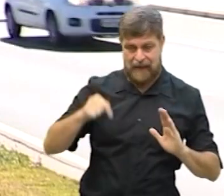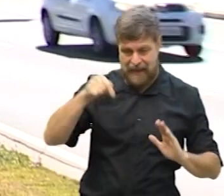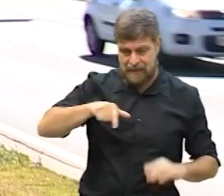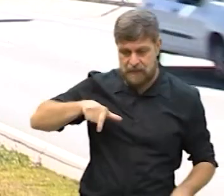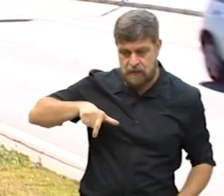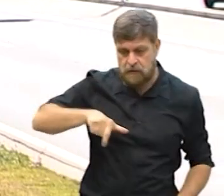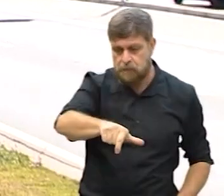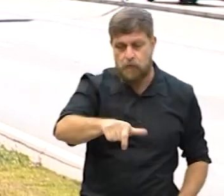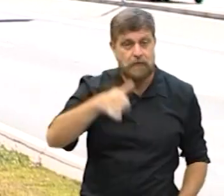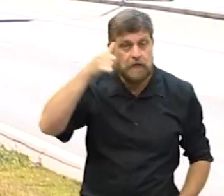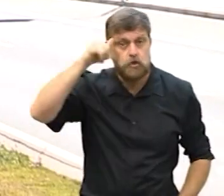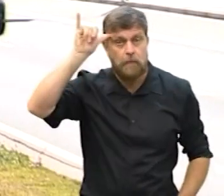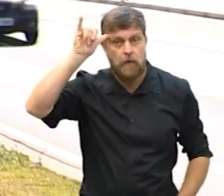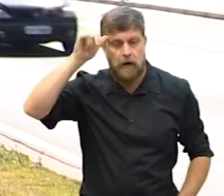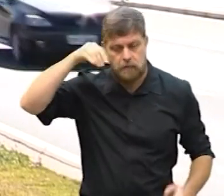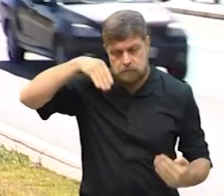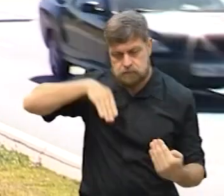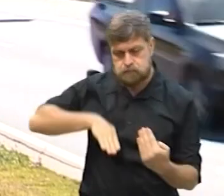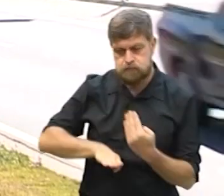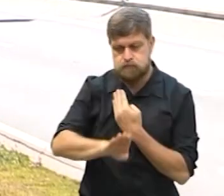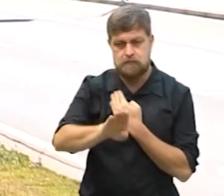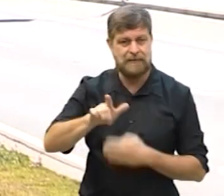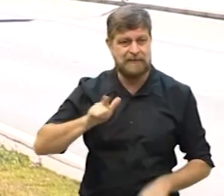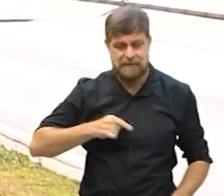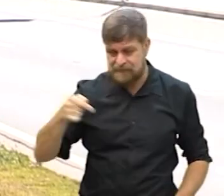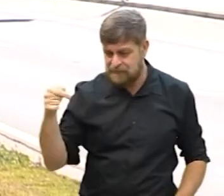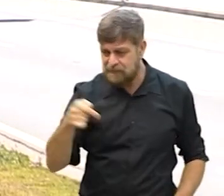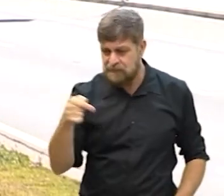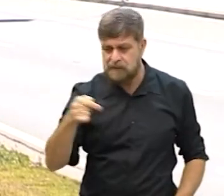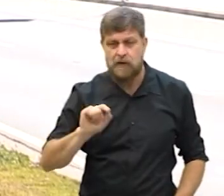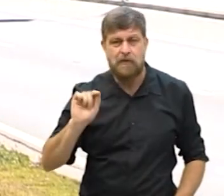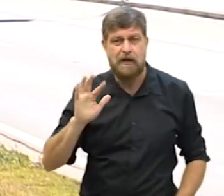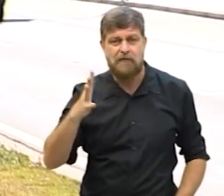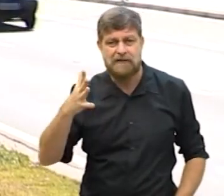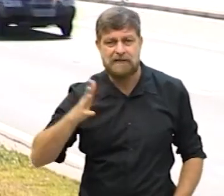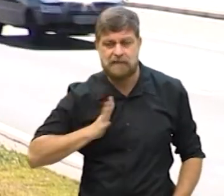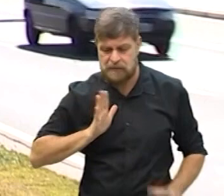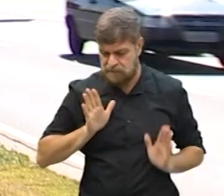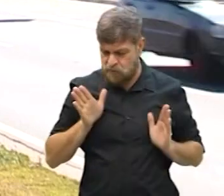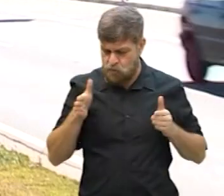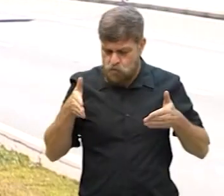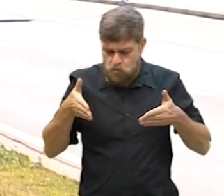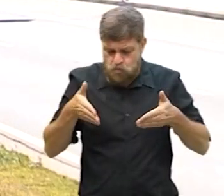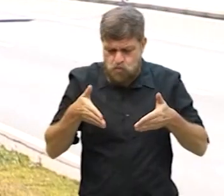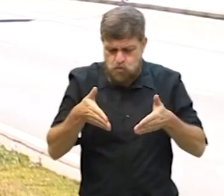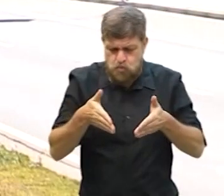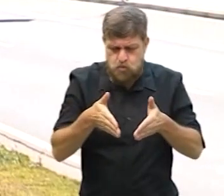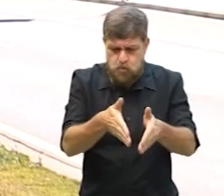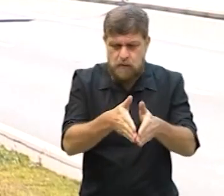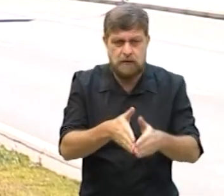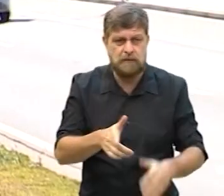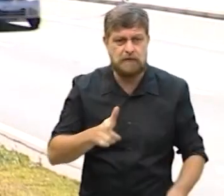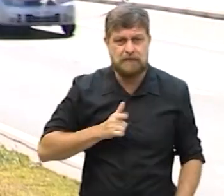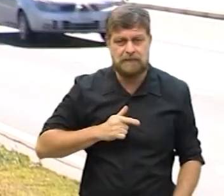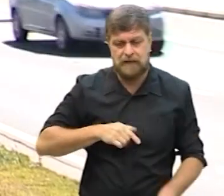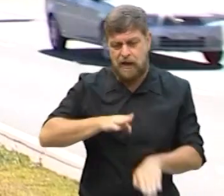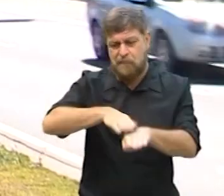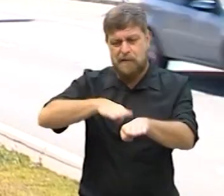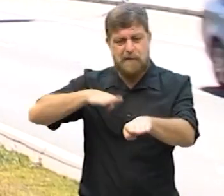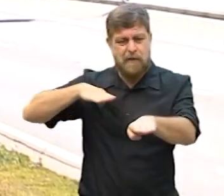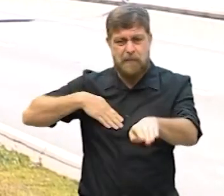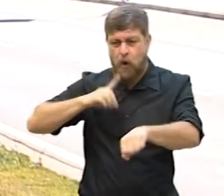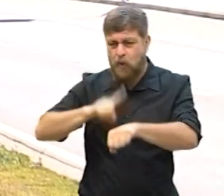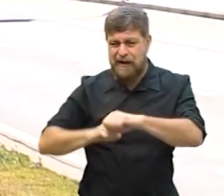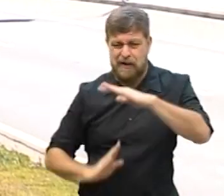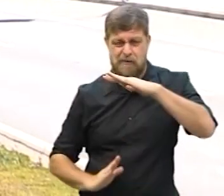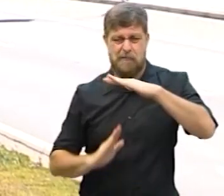como esse trecho aqui da John Boy Dunlop, que nós temos aqui, é um afunilamento da rodovia,